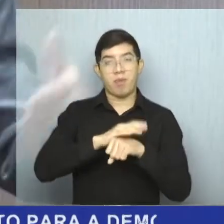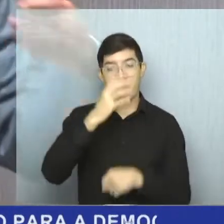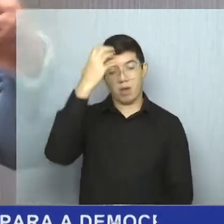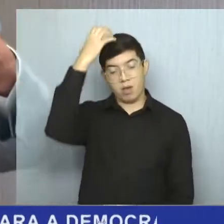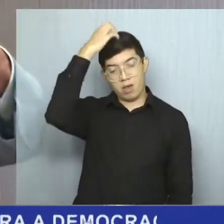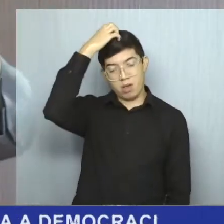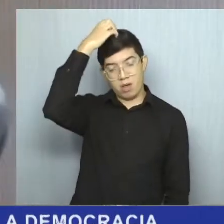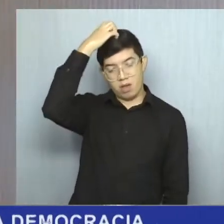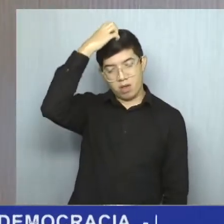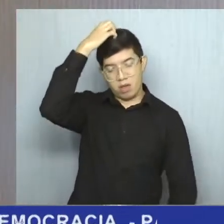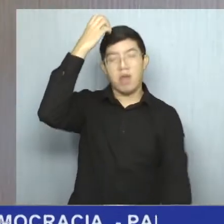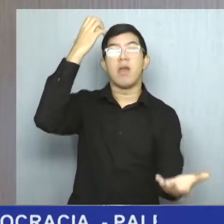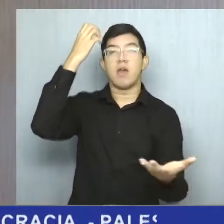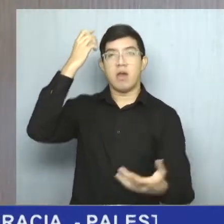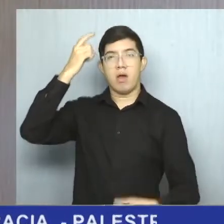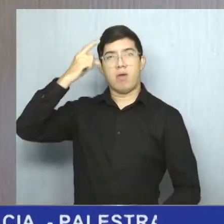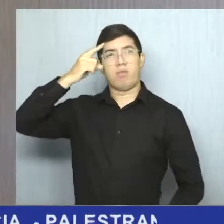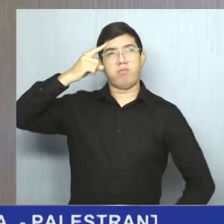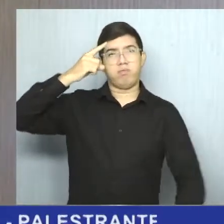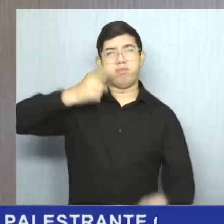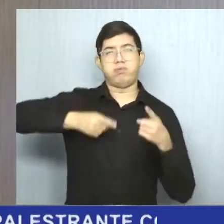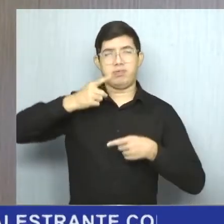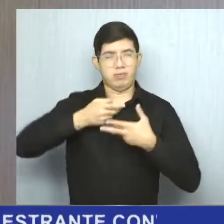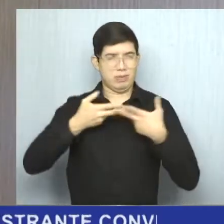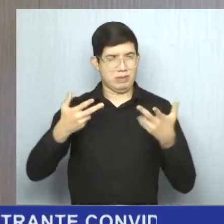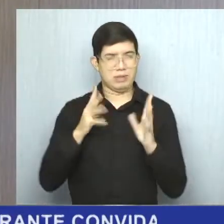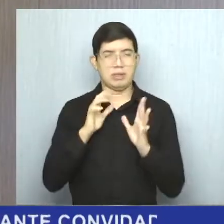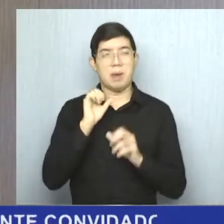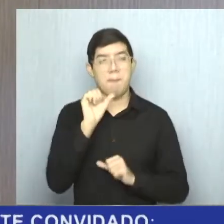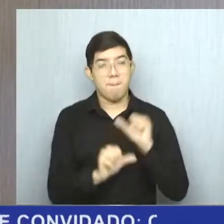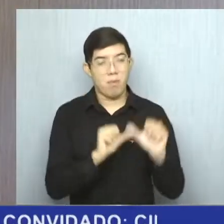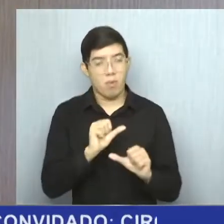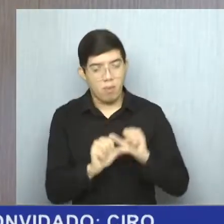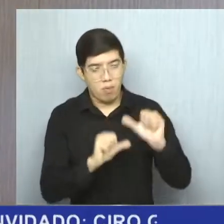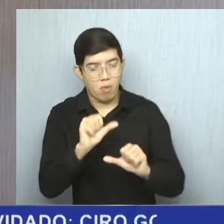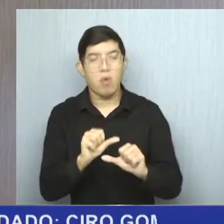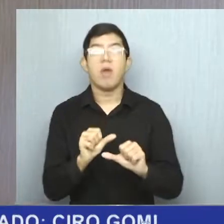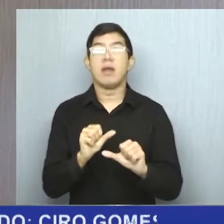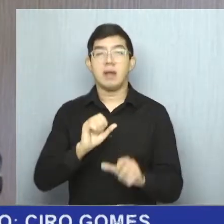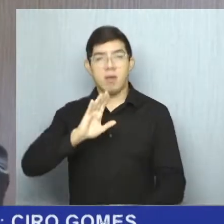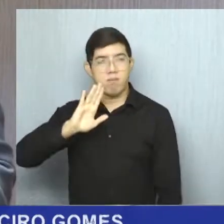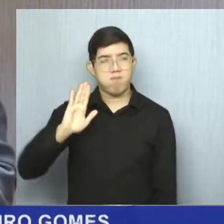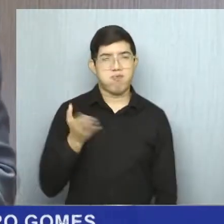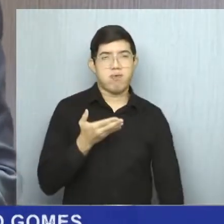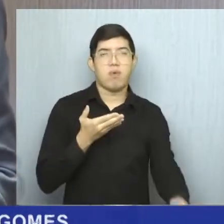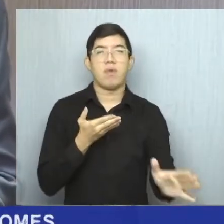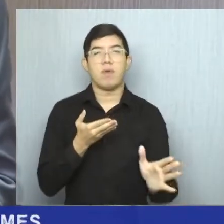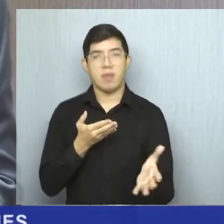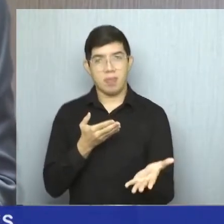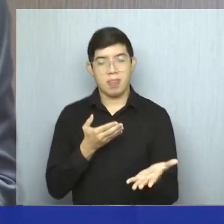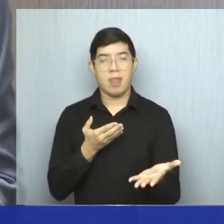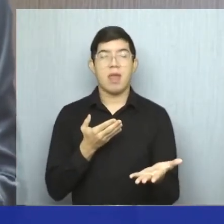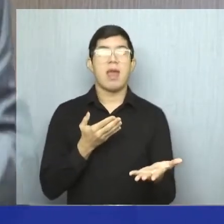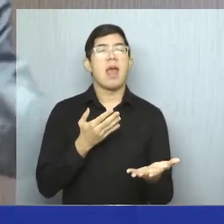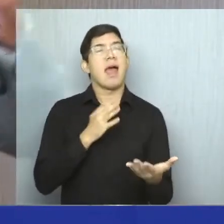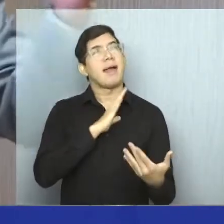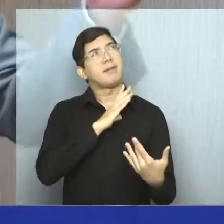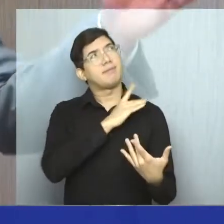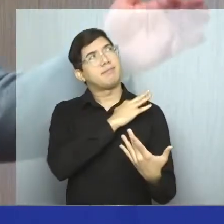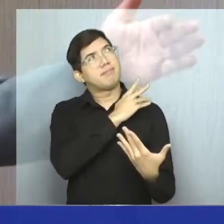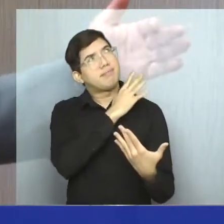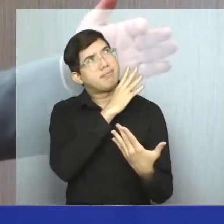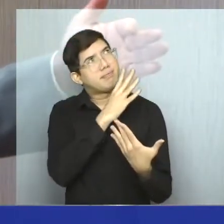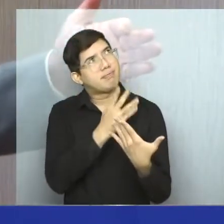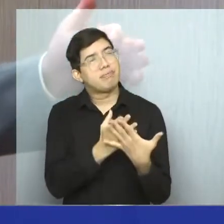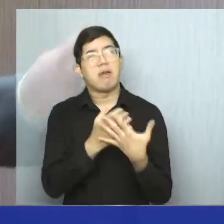e pela mão de um golpe militar. E de lá para cá o Brasil nunca mais teve estabilidade. Não por causa